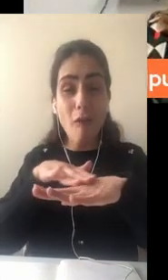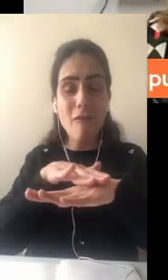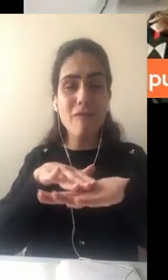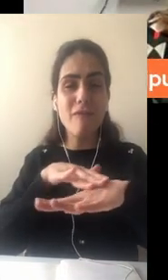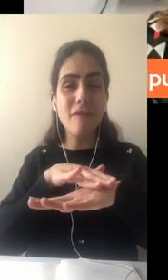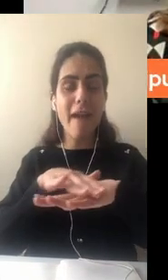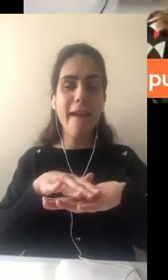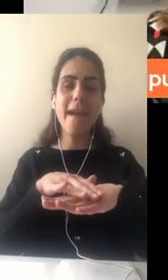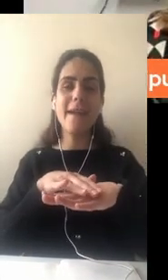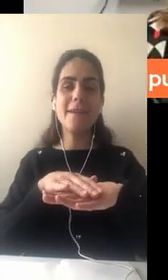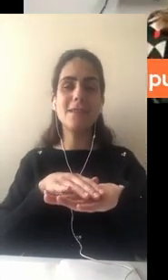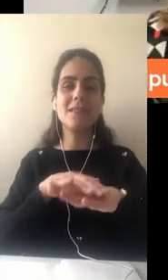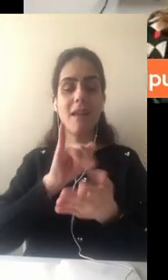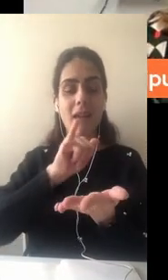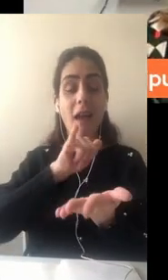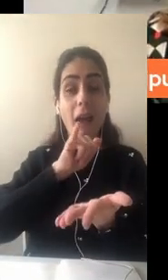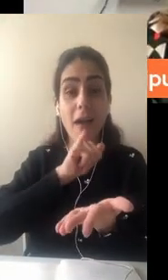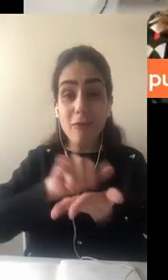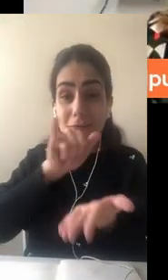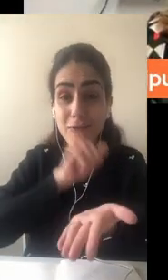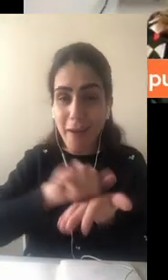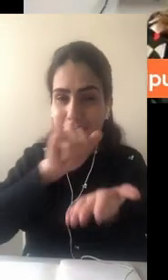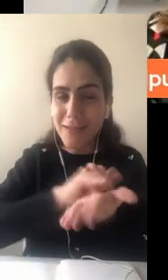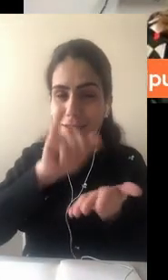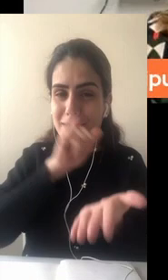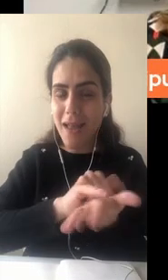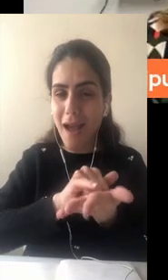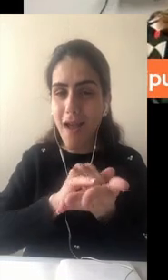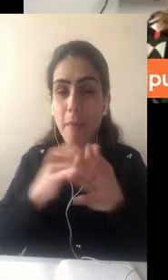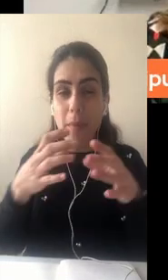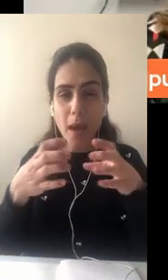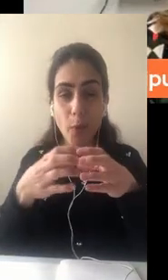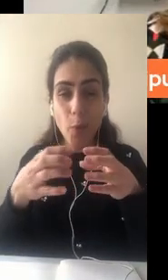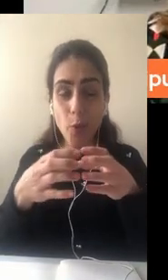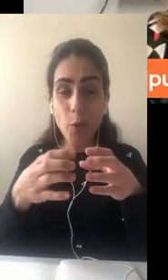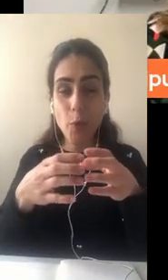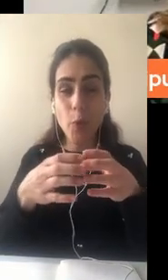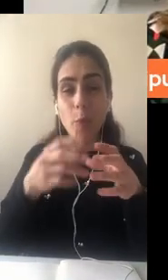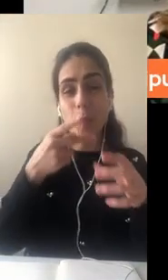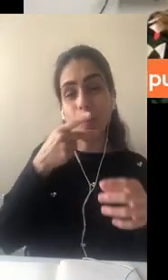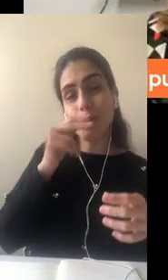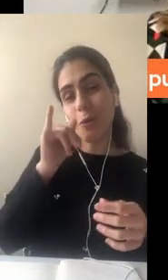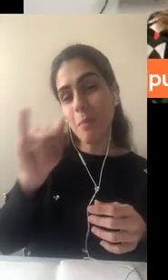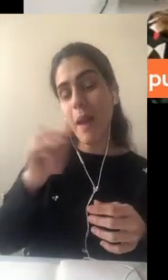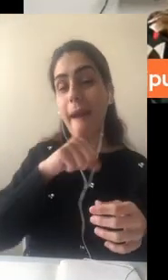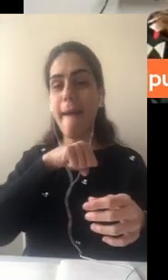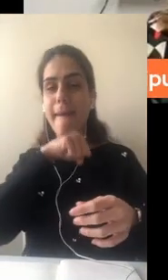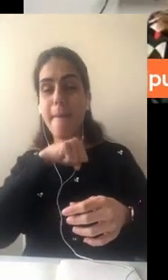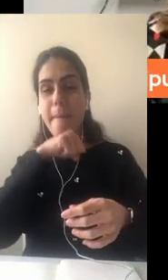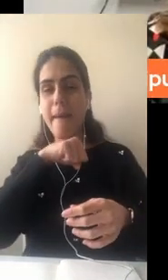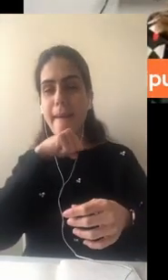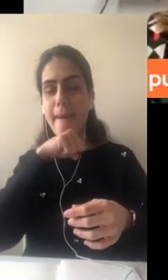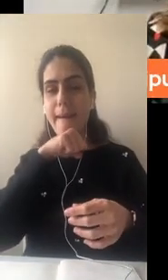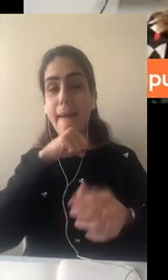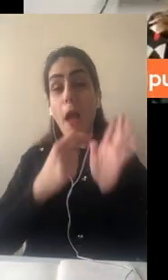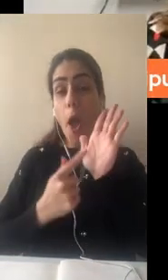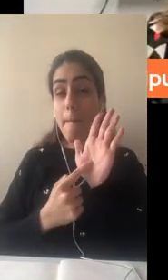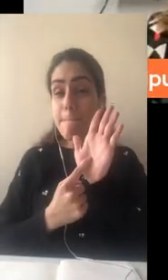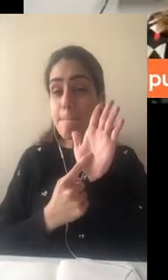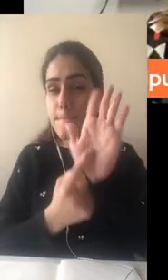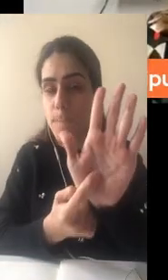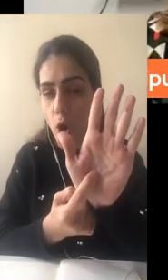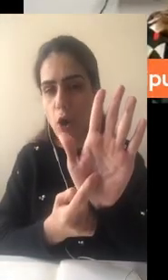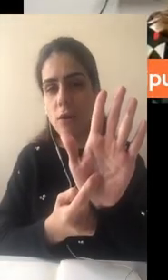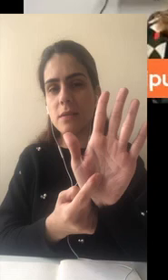de pais, não metendo pau, mas fala, gente, só eu que estou vendo. Coloque os dados. Né? Eu sou uma pessoa que produz